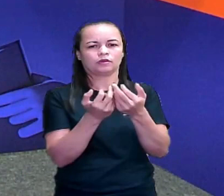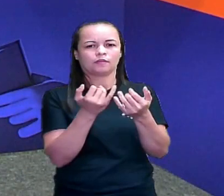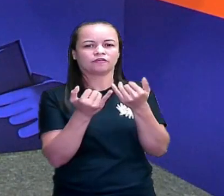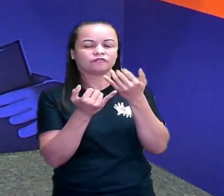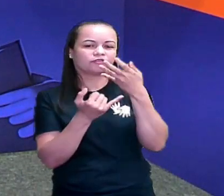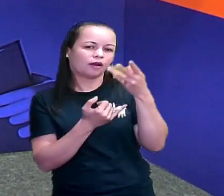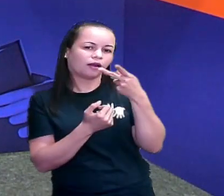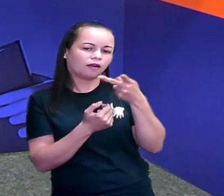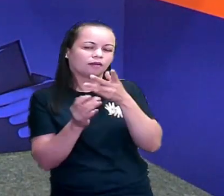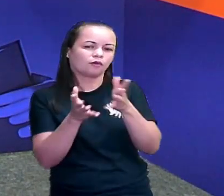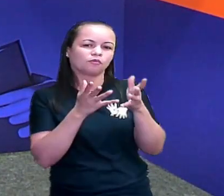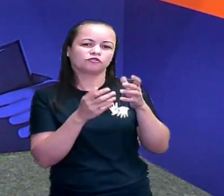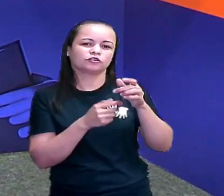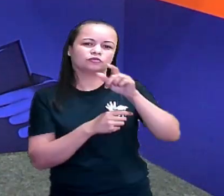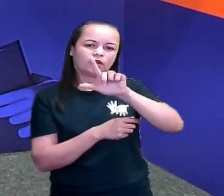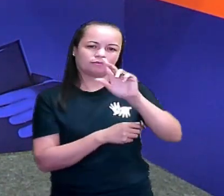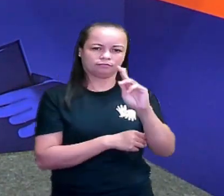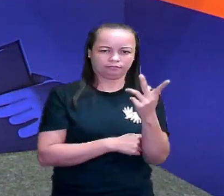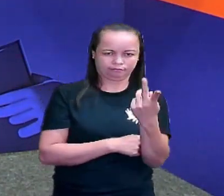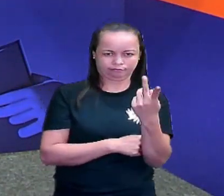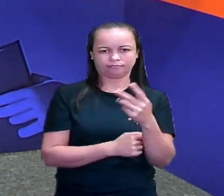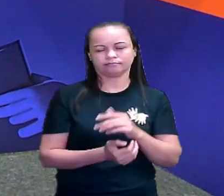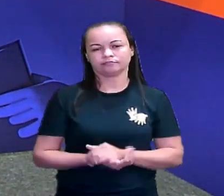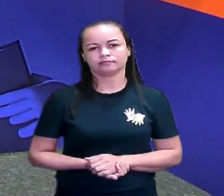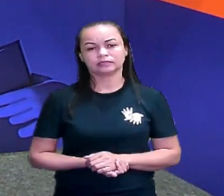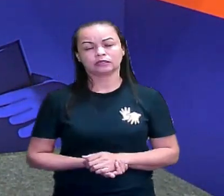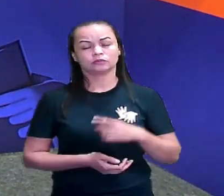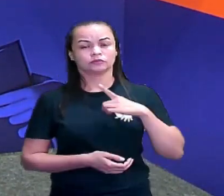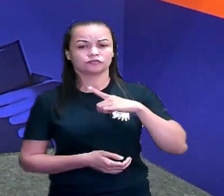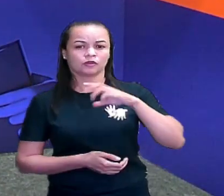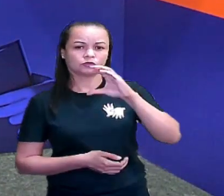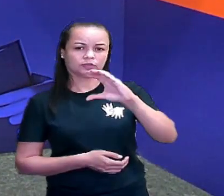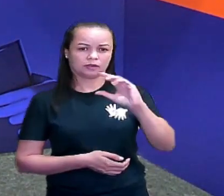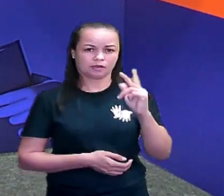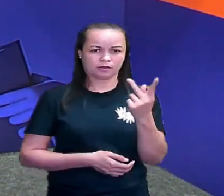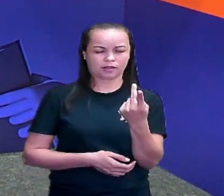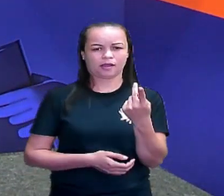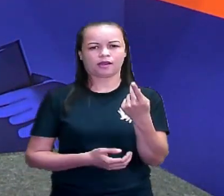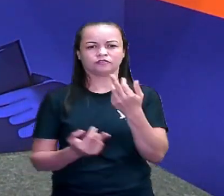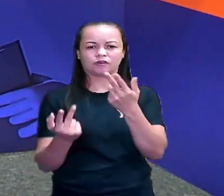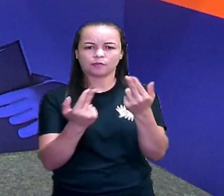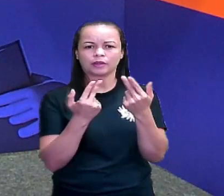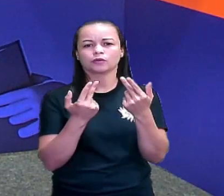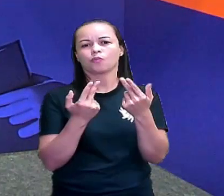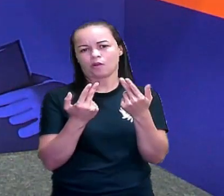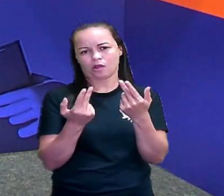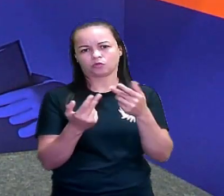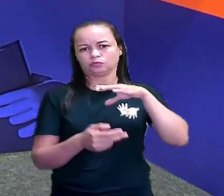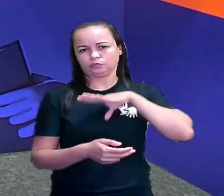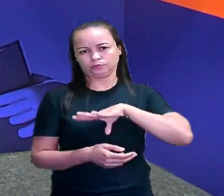de língua portuguesa. Quando a gente tiver o CH, a gente pronuncia da mesma forma do português, tá